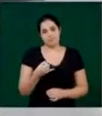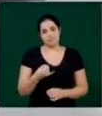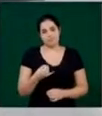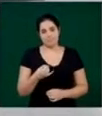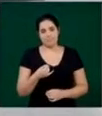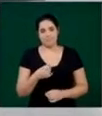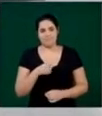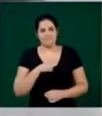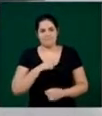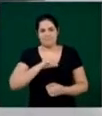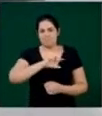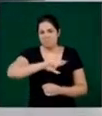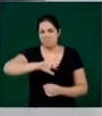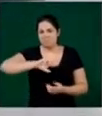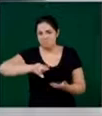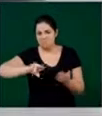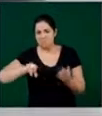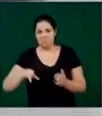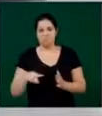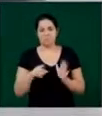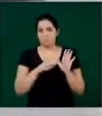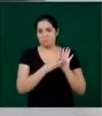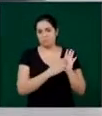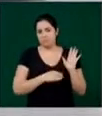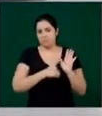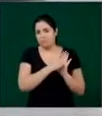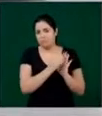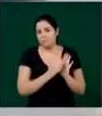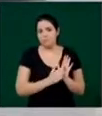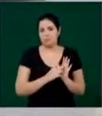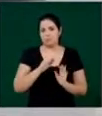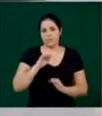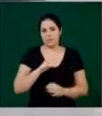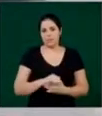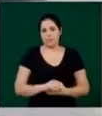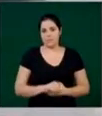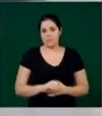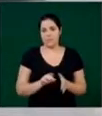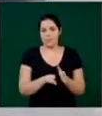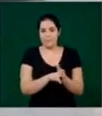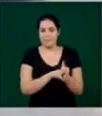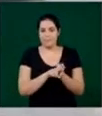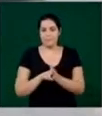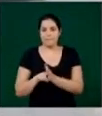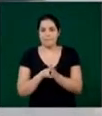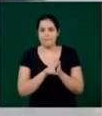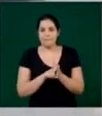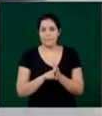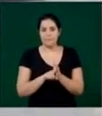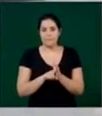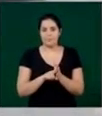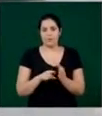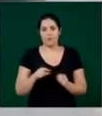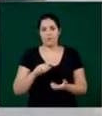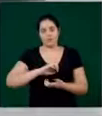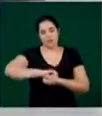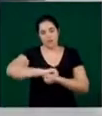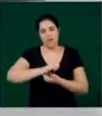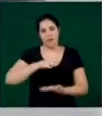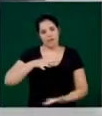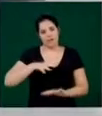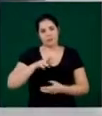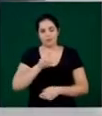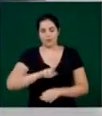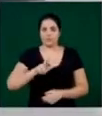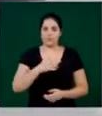de 80 obras que retratam a flora e a fauna brasileira e faz parte de uma pesquisa de artistas plásticos de Uberlândia. Quem traz os detalhes